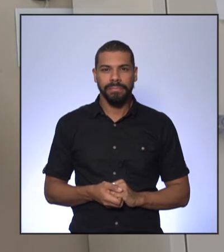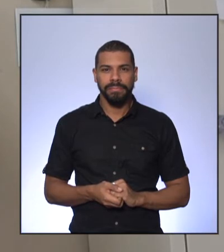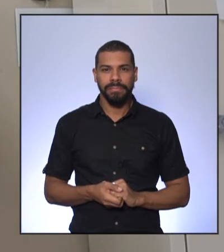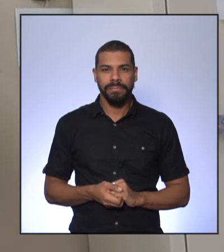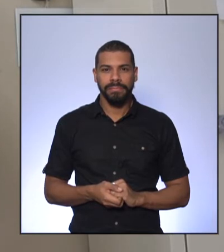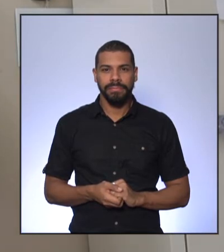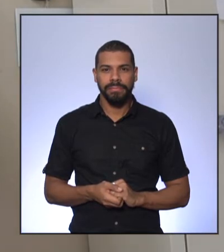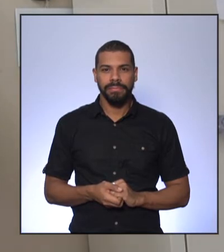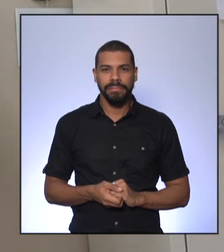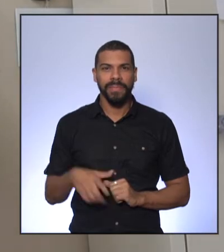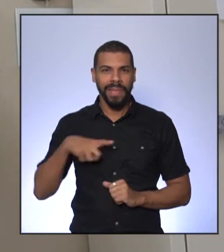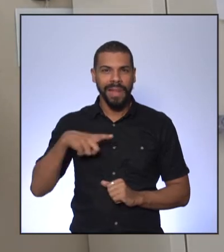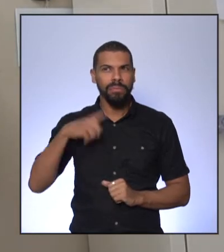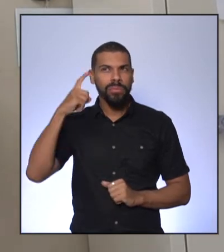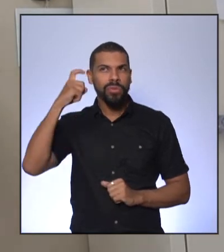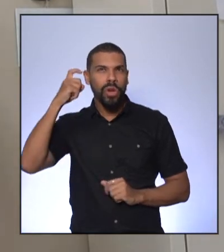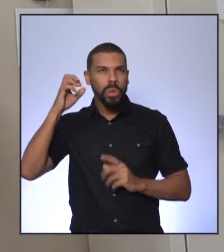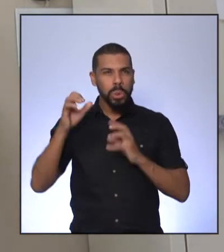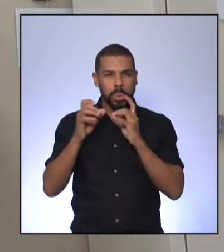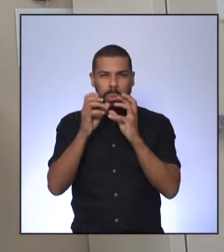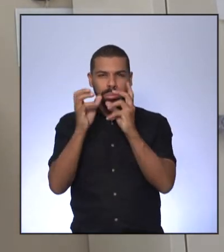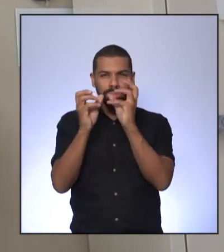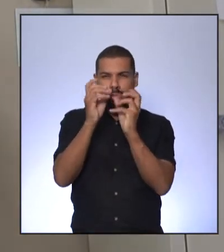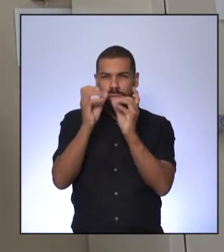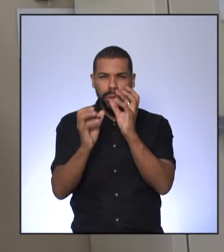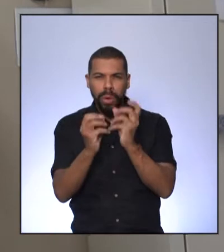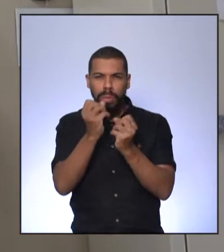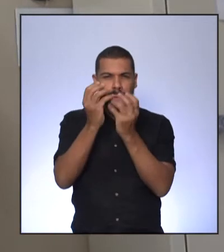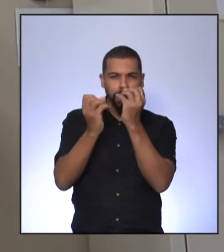tem até um sonzinho legal.